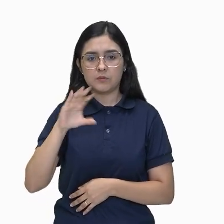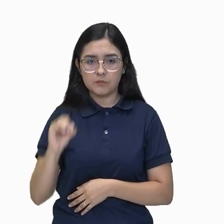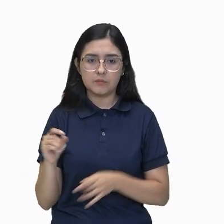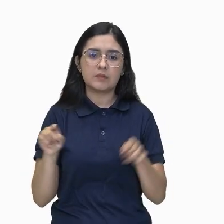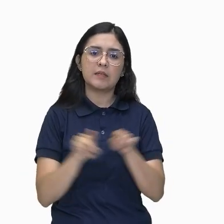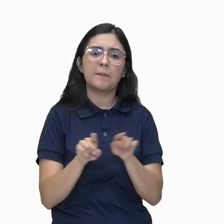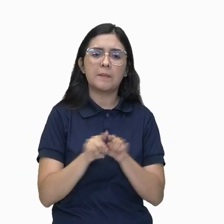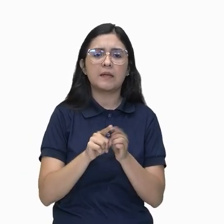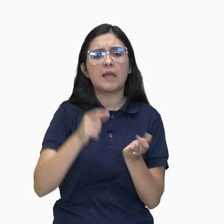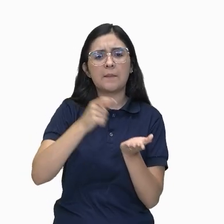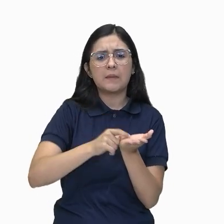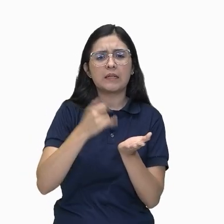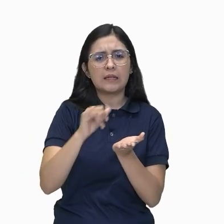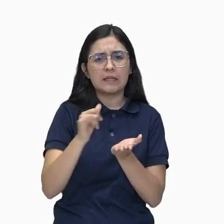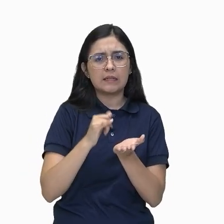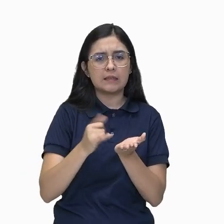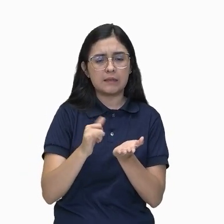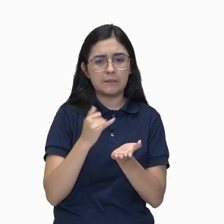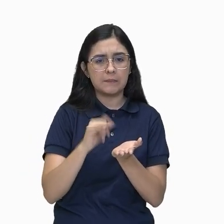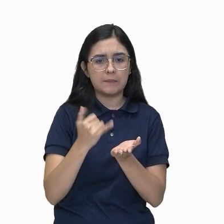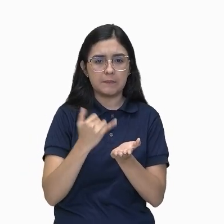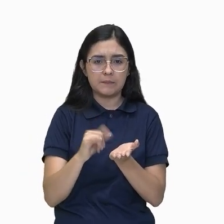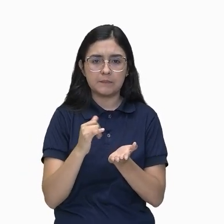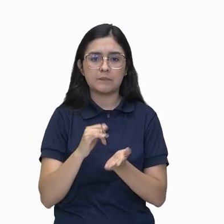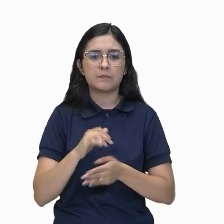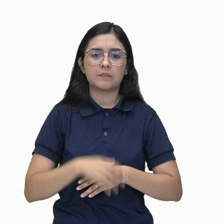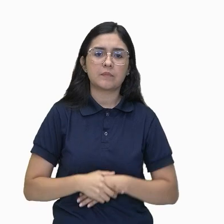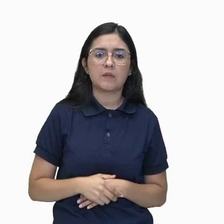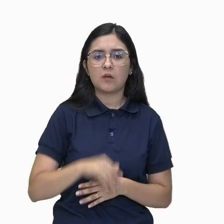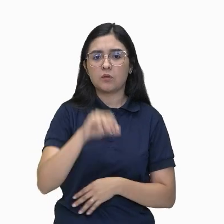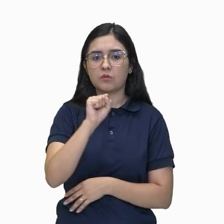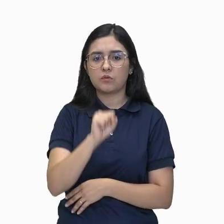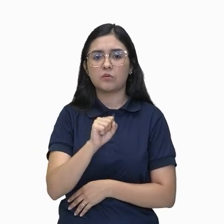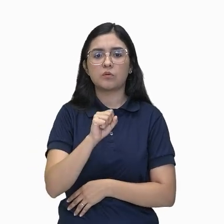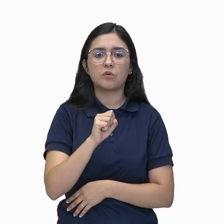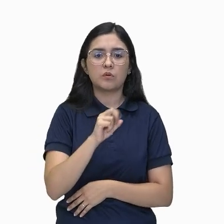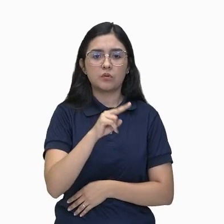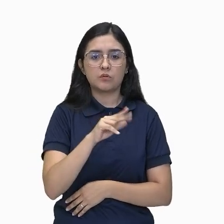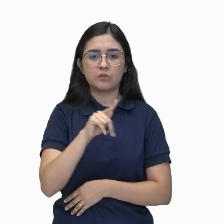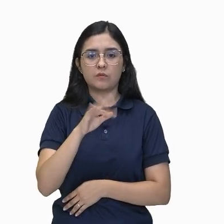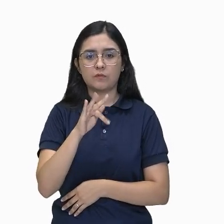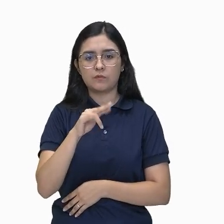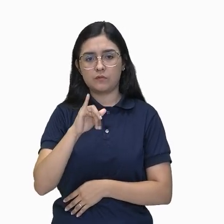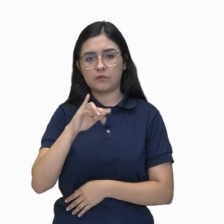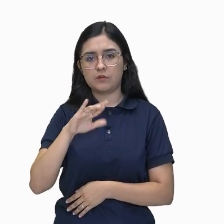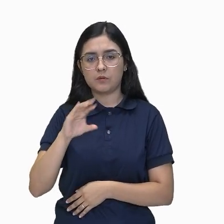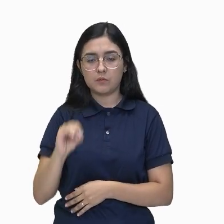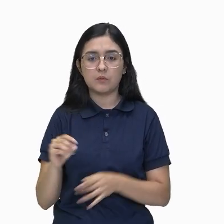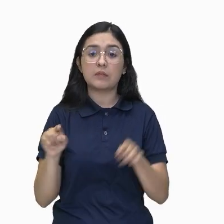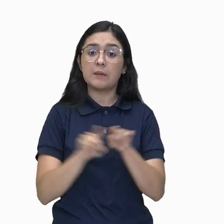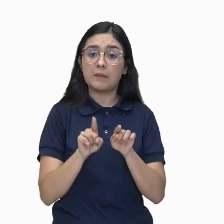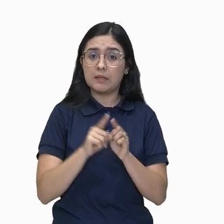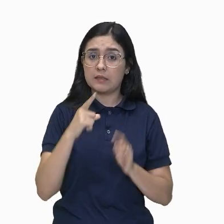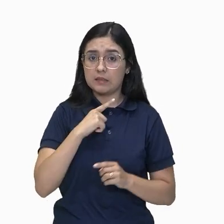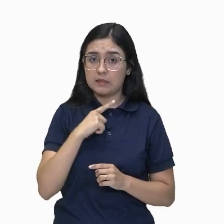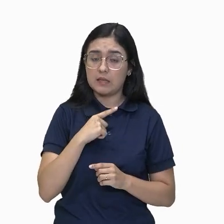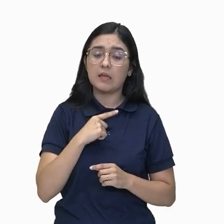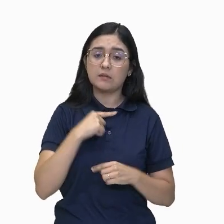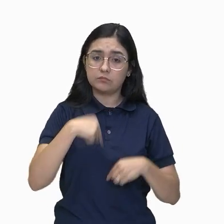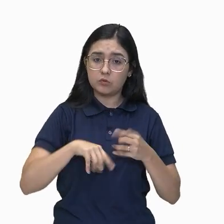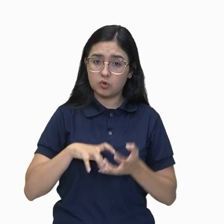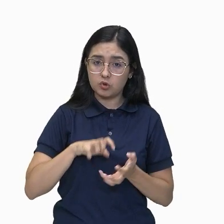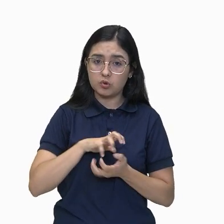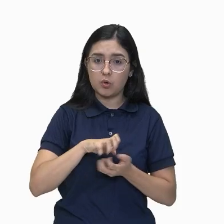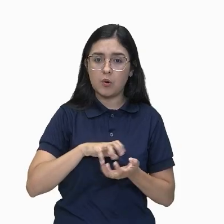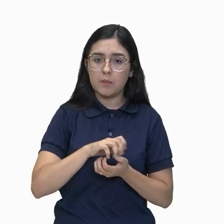de automóveis, que é o ácido sulfúrico, e temos também o ácido presente no nosso estômago, que é o ácido